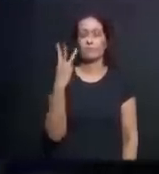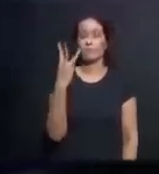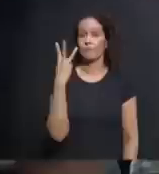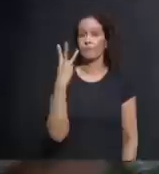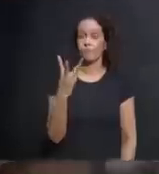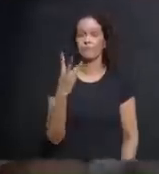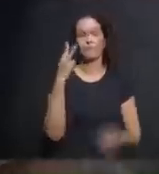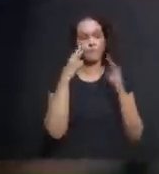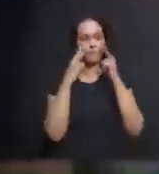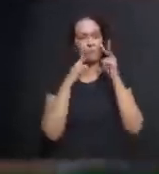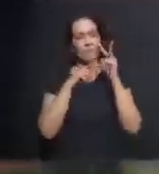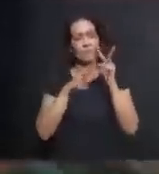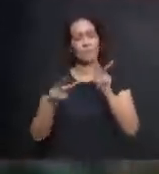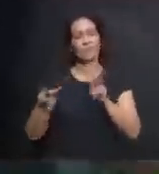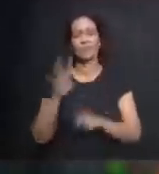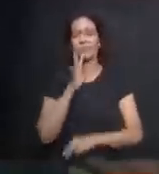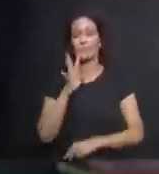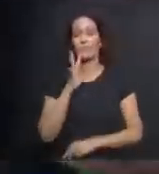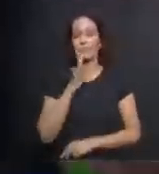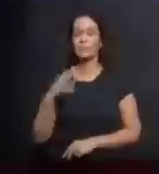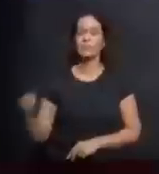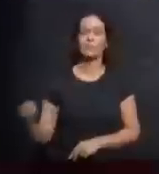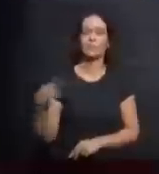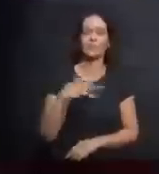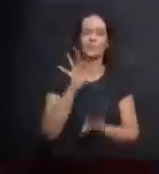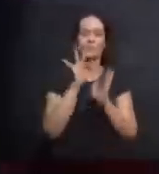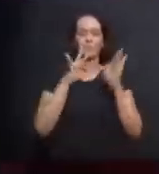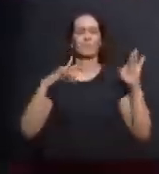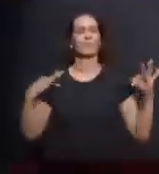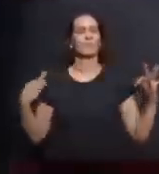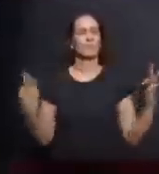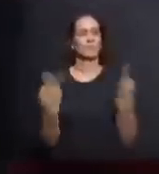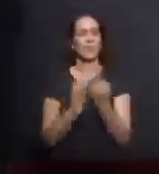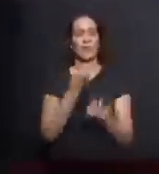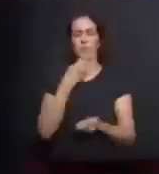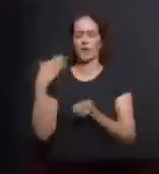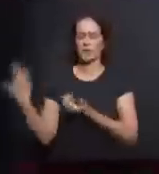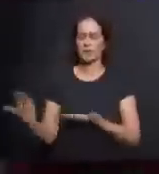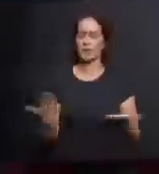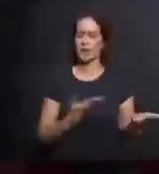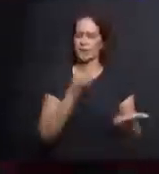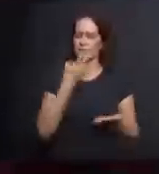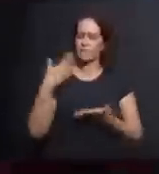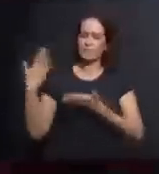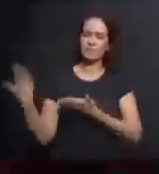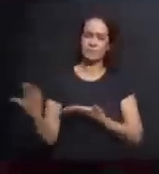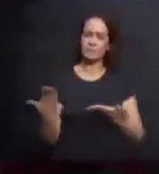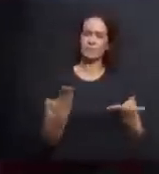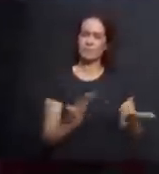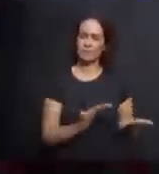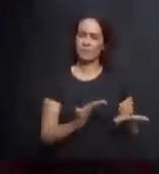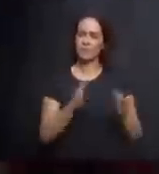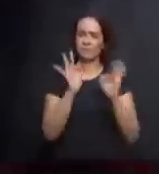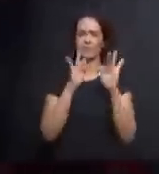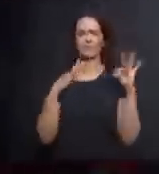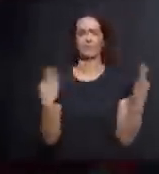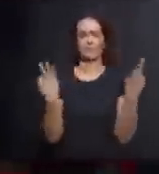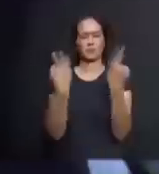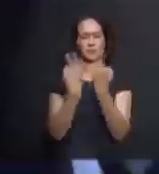1, 2, 3, pode virar. Essa é sua família. Bem-vinda, bem-vindo à família de